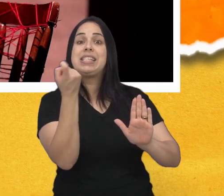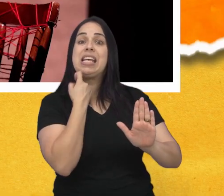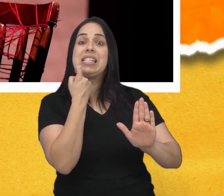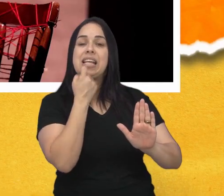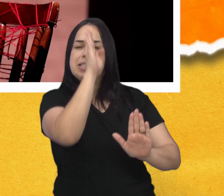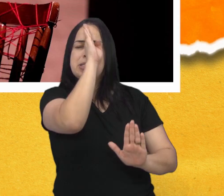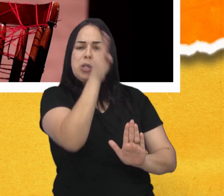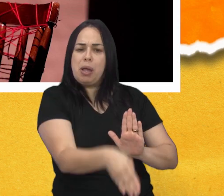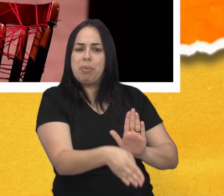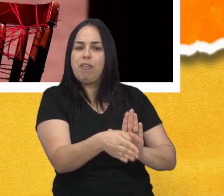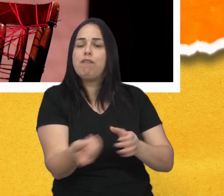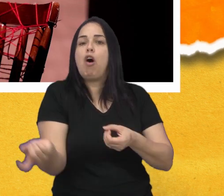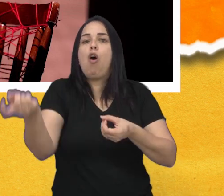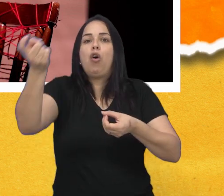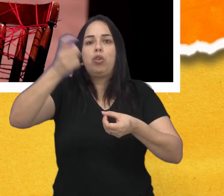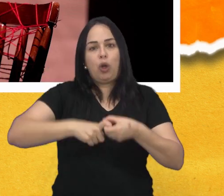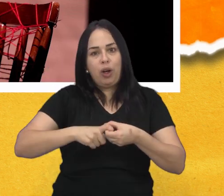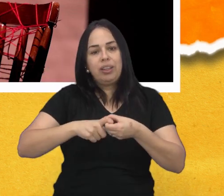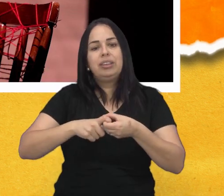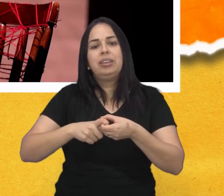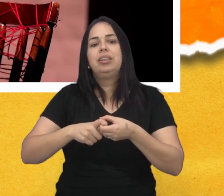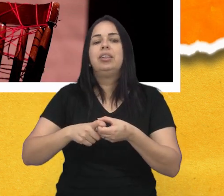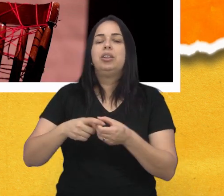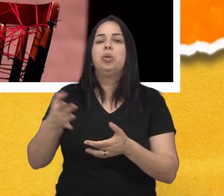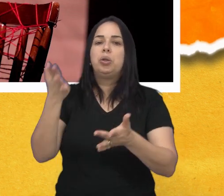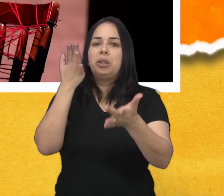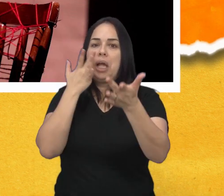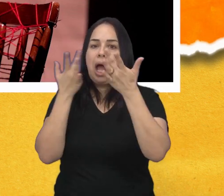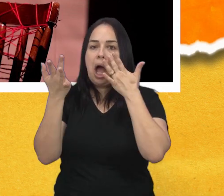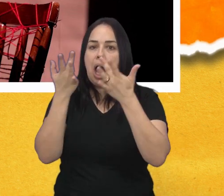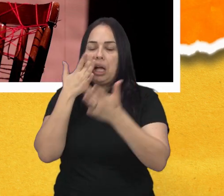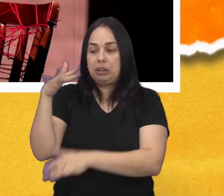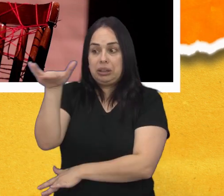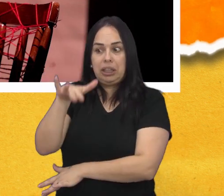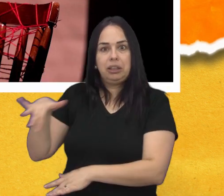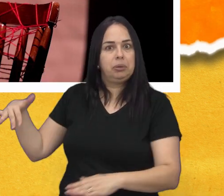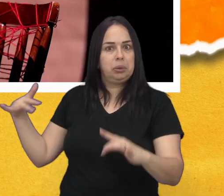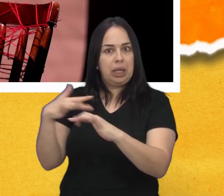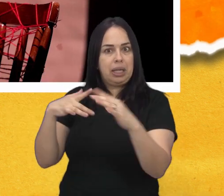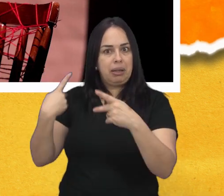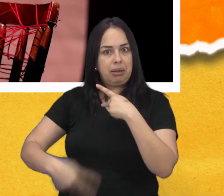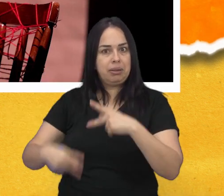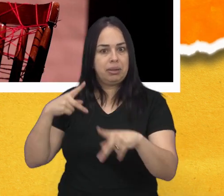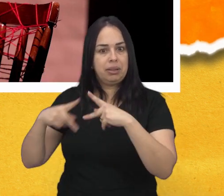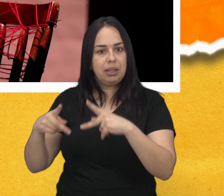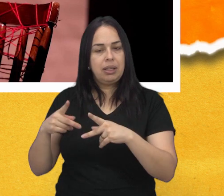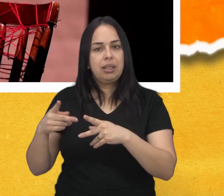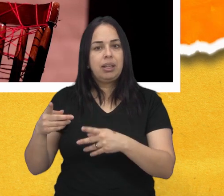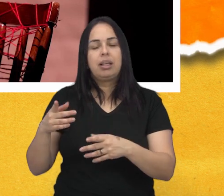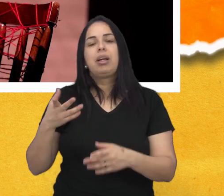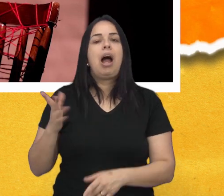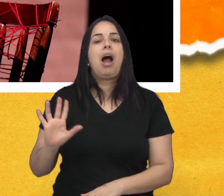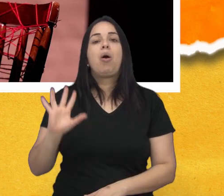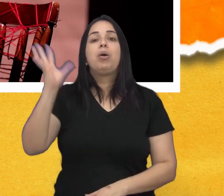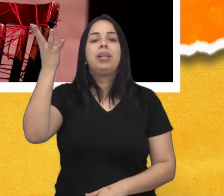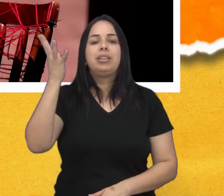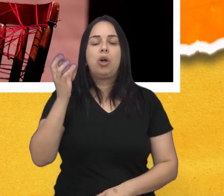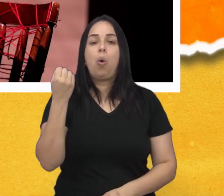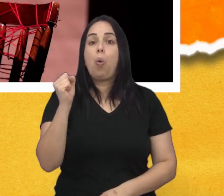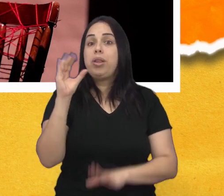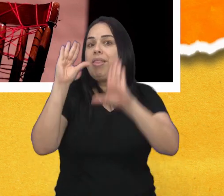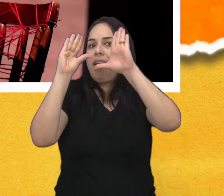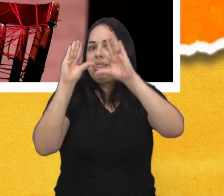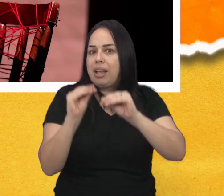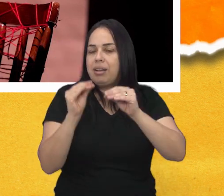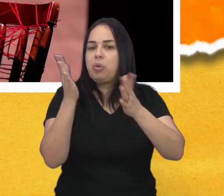Cena está de volta. O palco do Cine Teatro Benedito Alves, na região central da cidade, recebe nesta sexta-feira, às 8